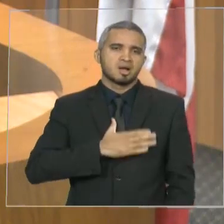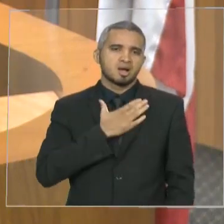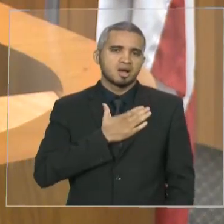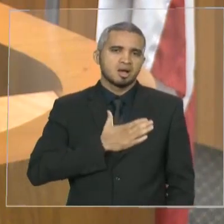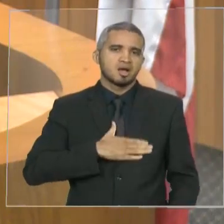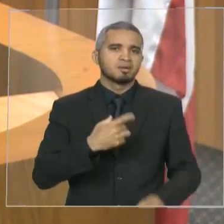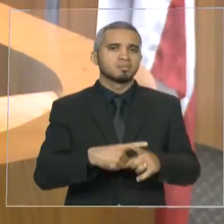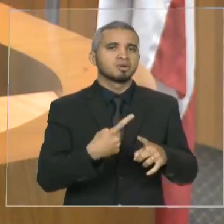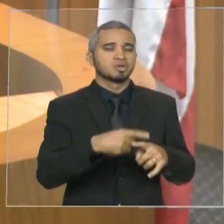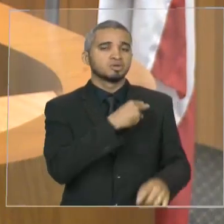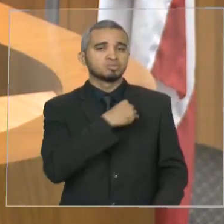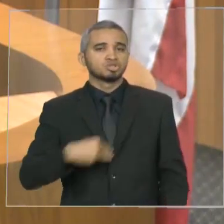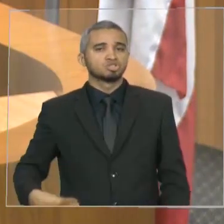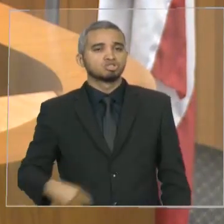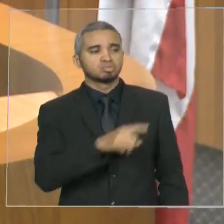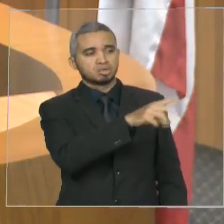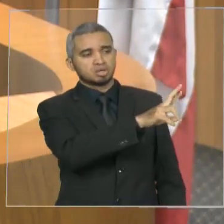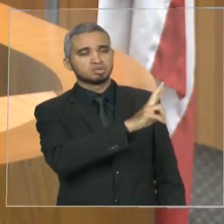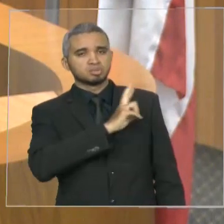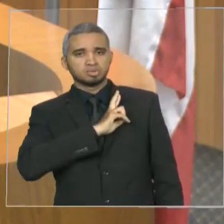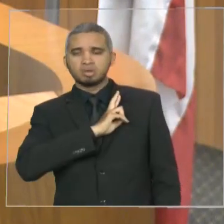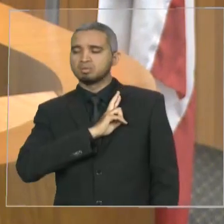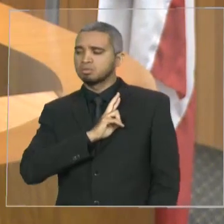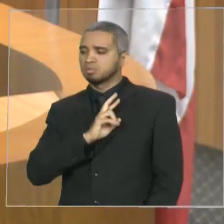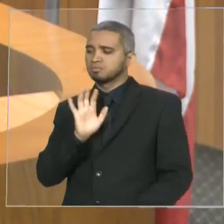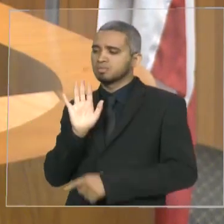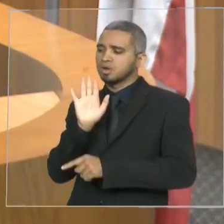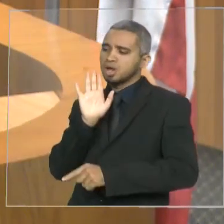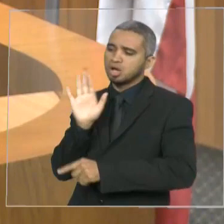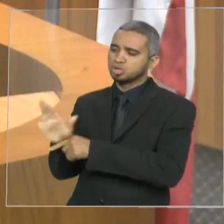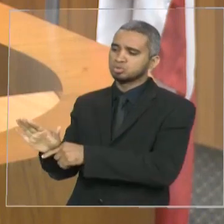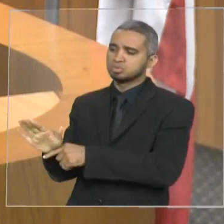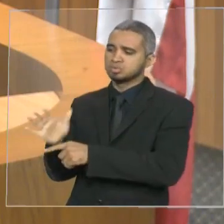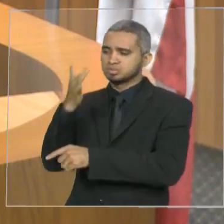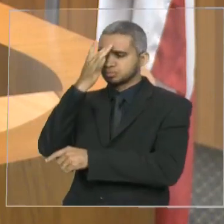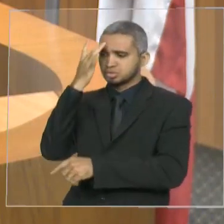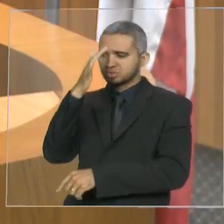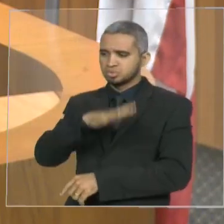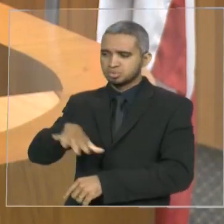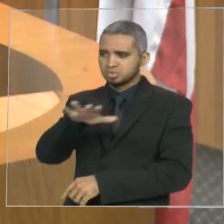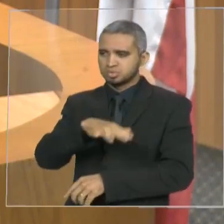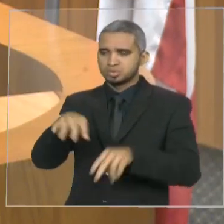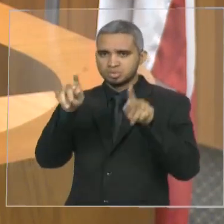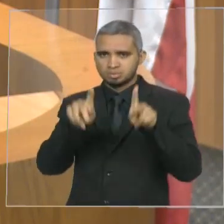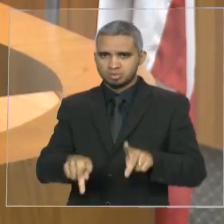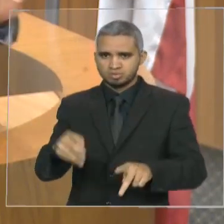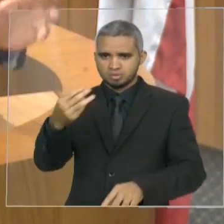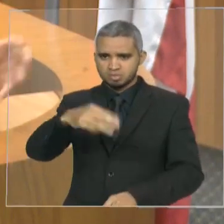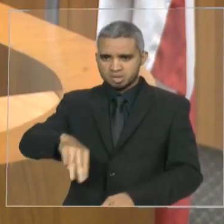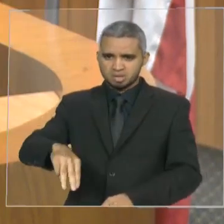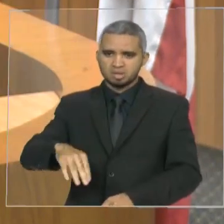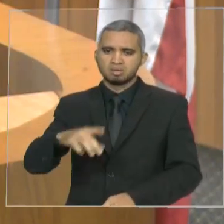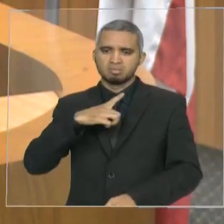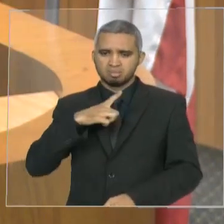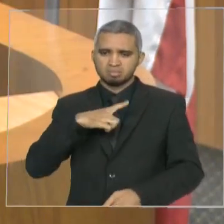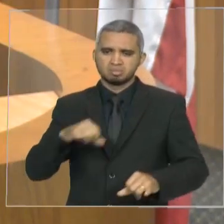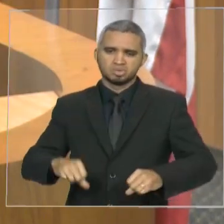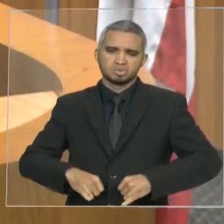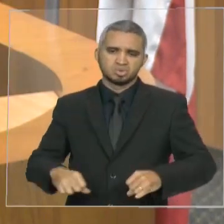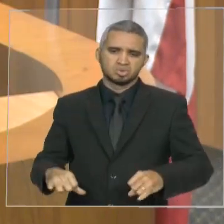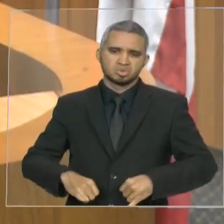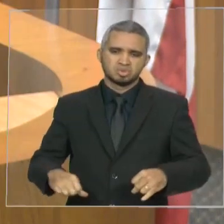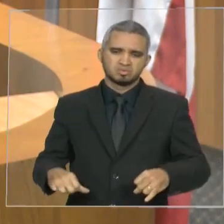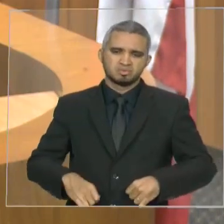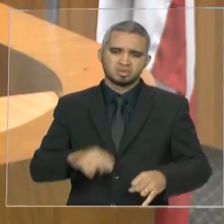forma digna a população da região do Médio Mearim, a população do Maranhão que estão sendo atingidas por